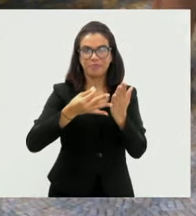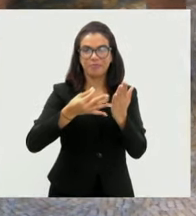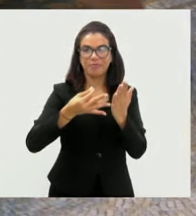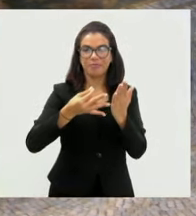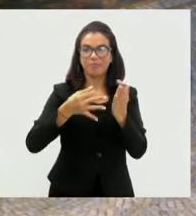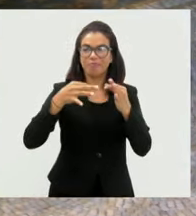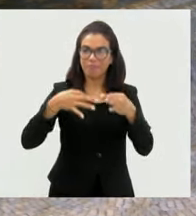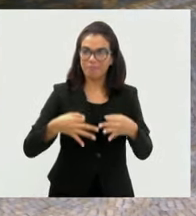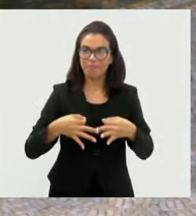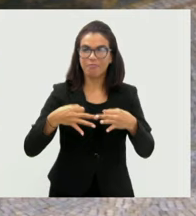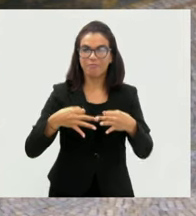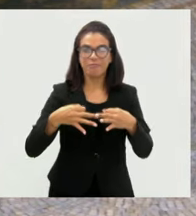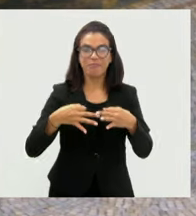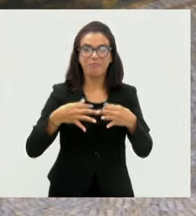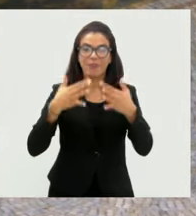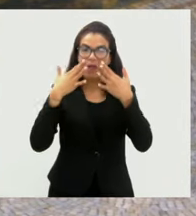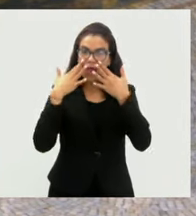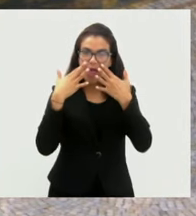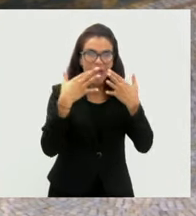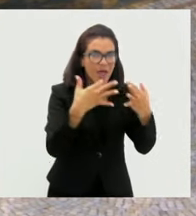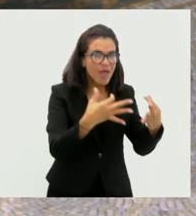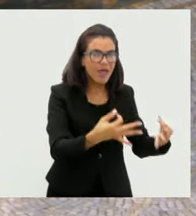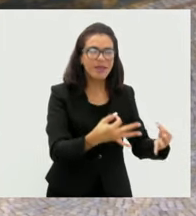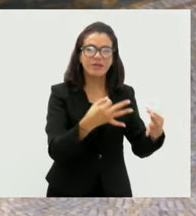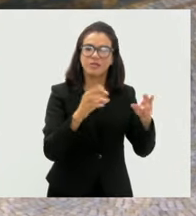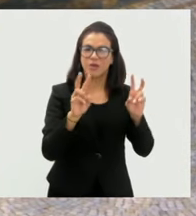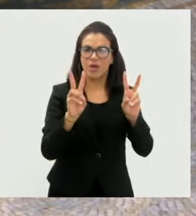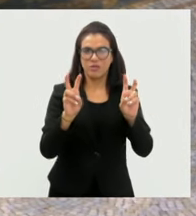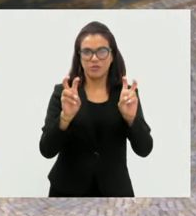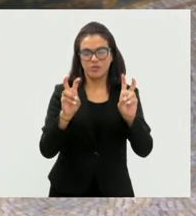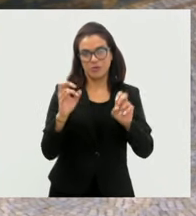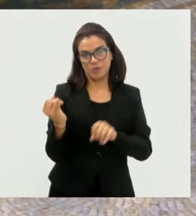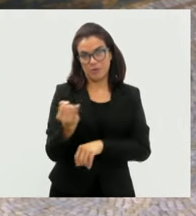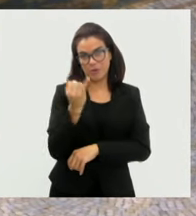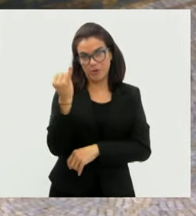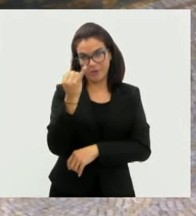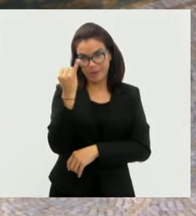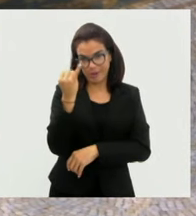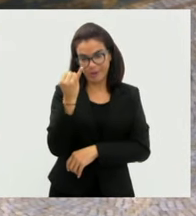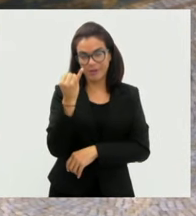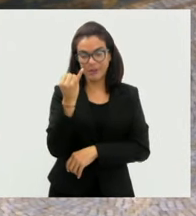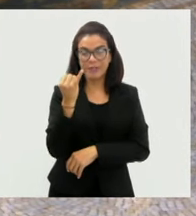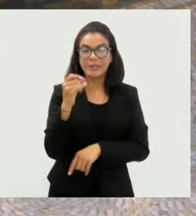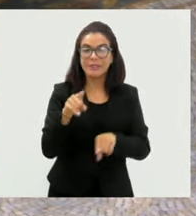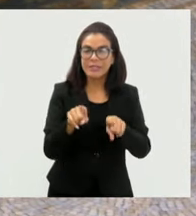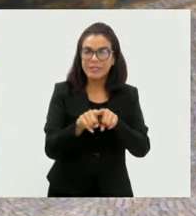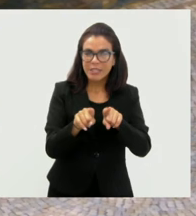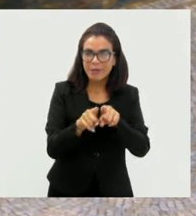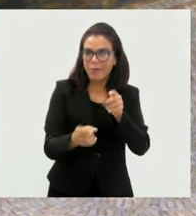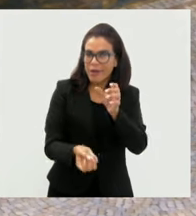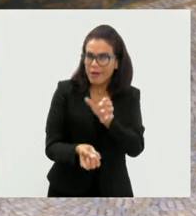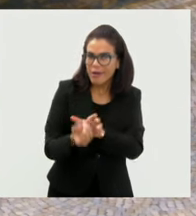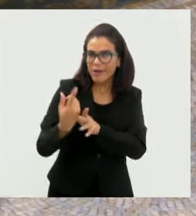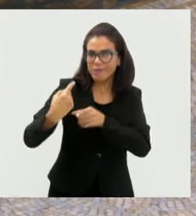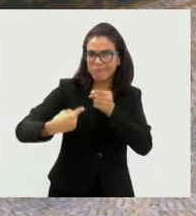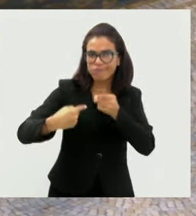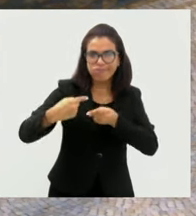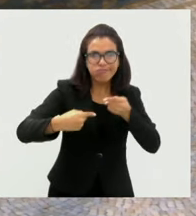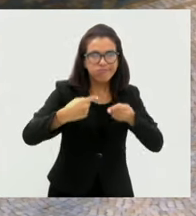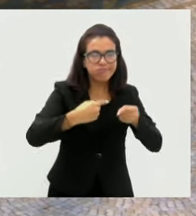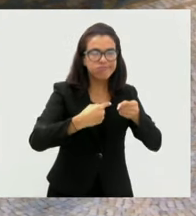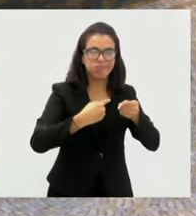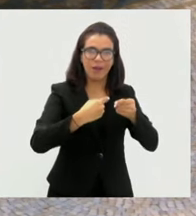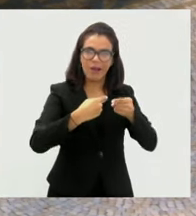exatamente para chamar a atenção para um tema tão importante, não somente instituir o dia, mas na realidade trazer em discussão e buscar um pouco mais a fundo